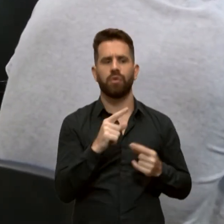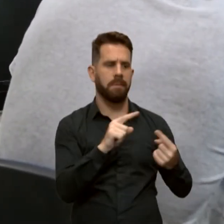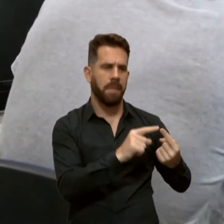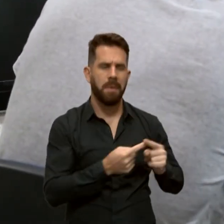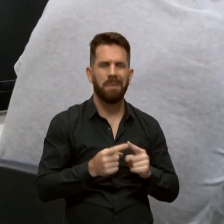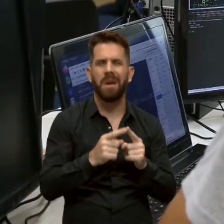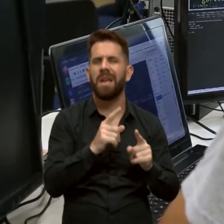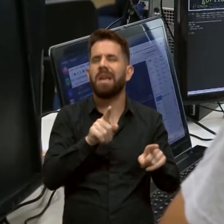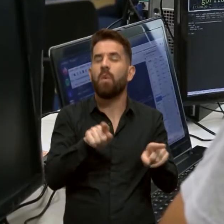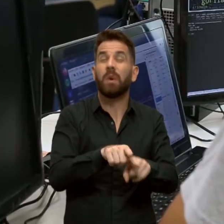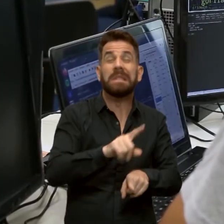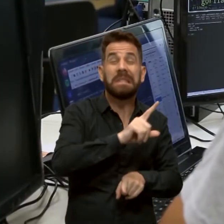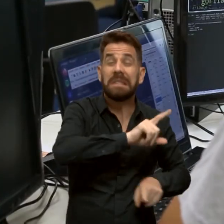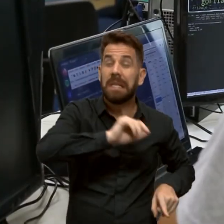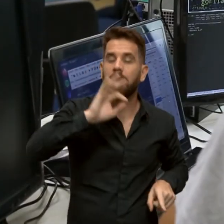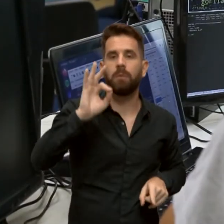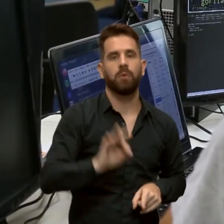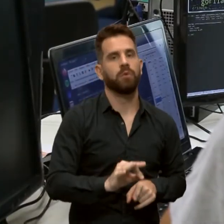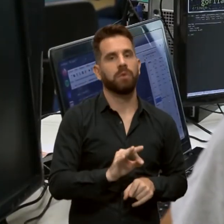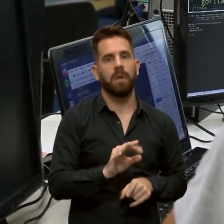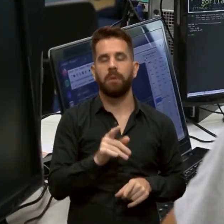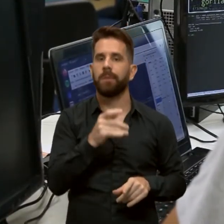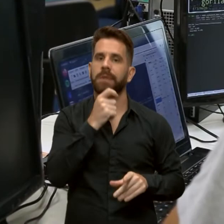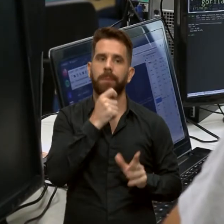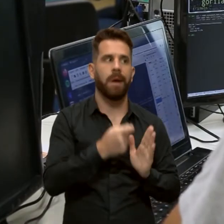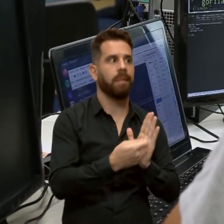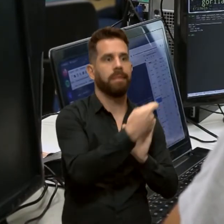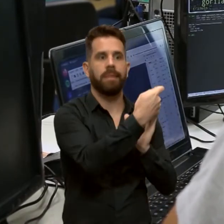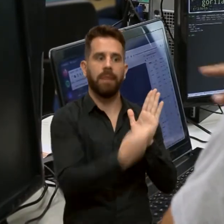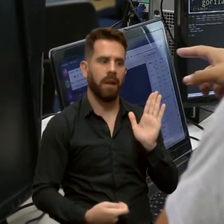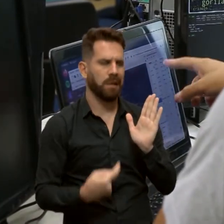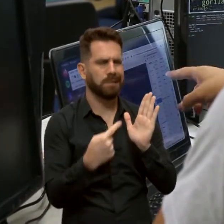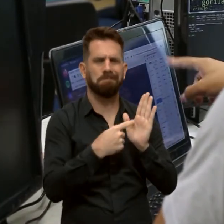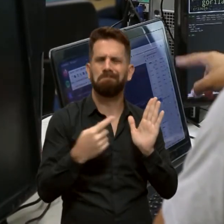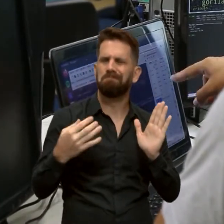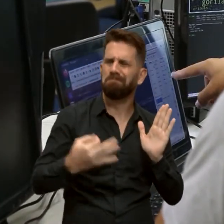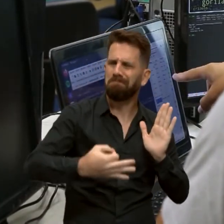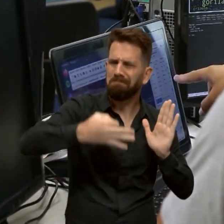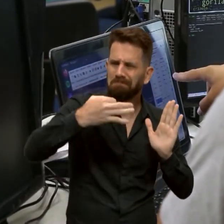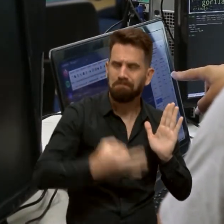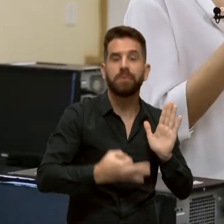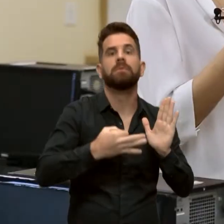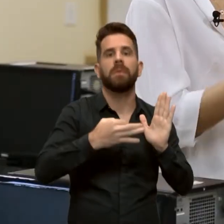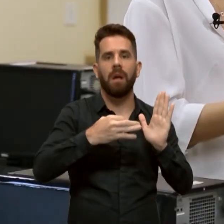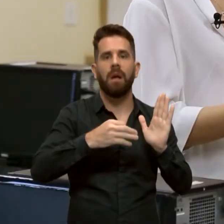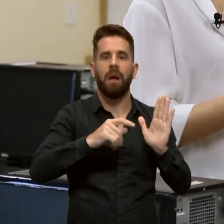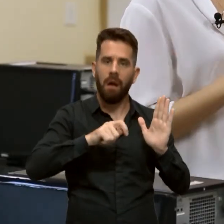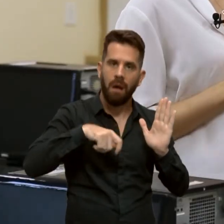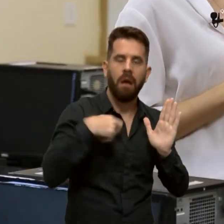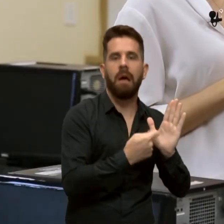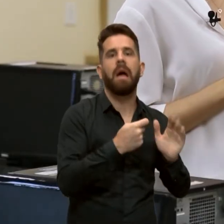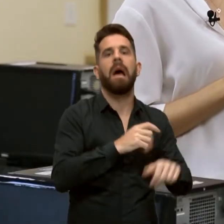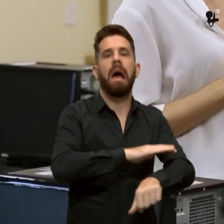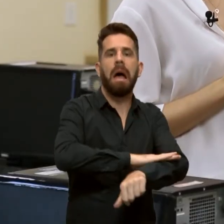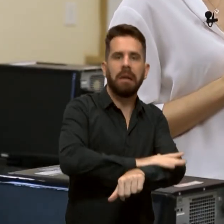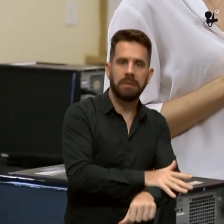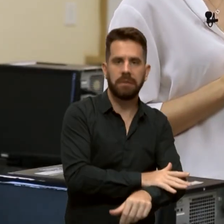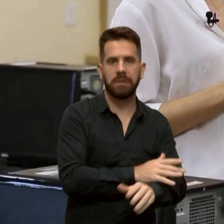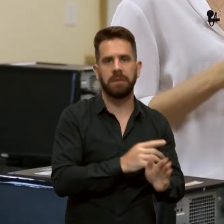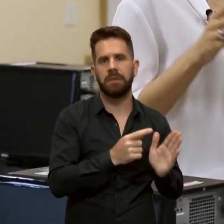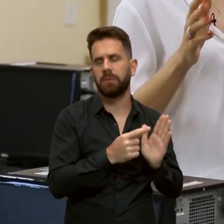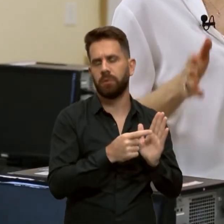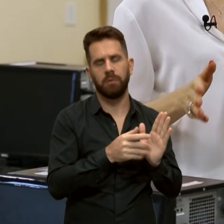100%, ou seja, que pega um texto e fala com 100% de certeza, esse texto contém